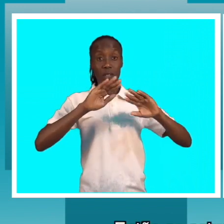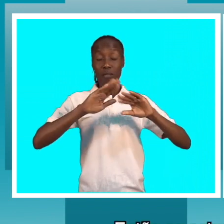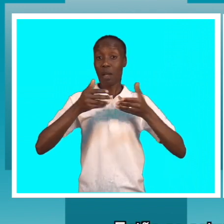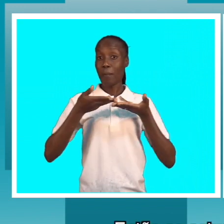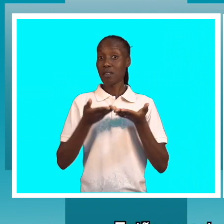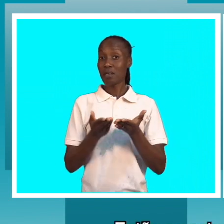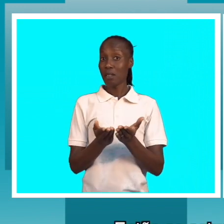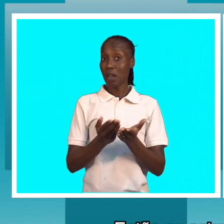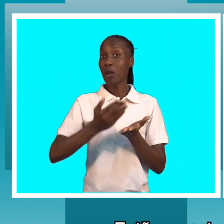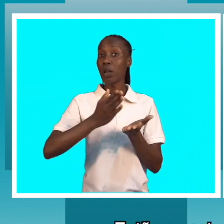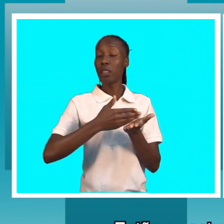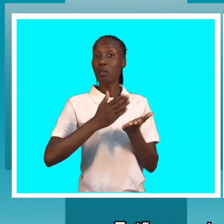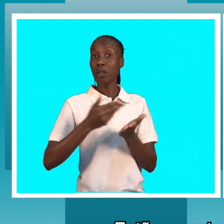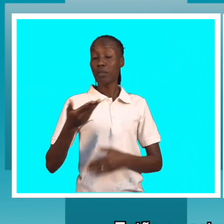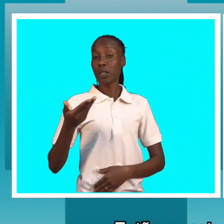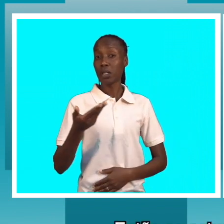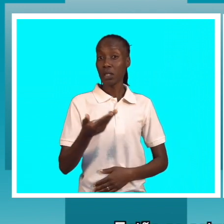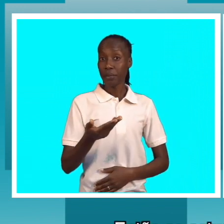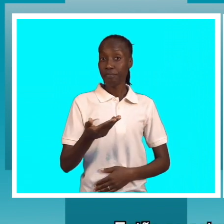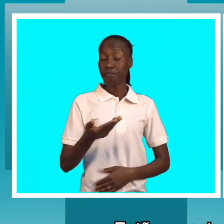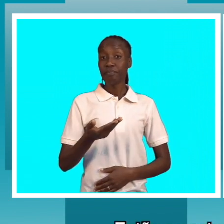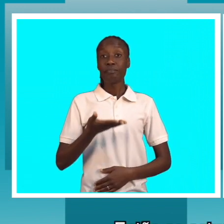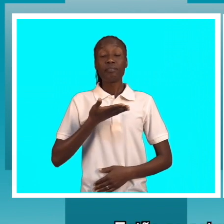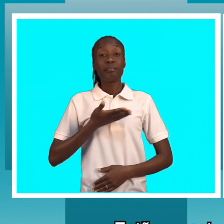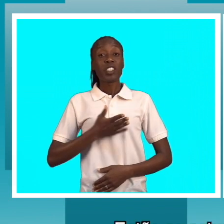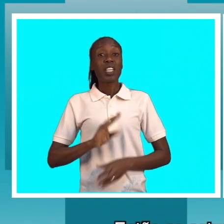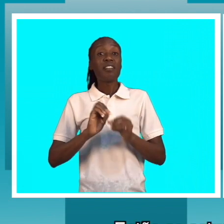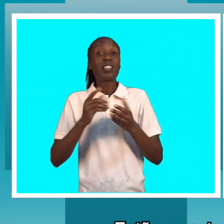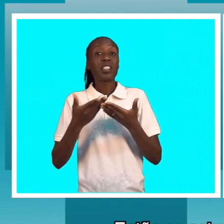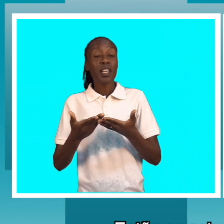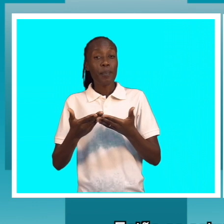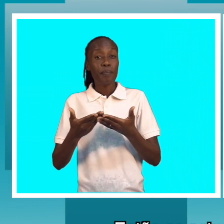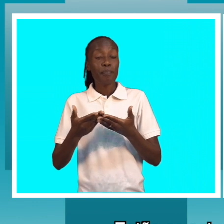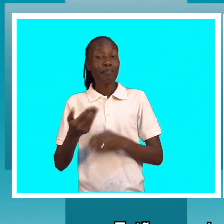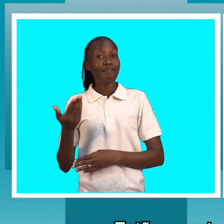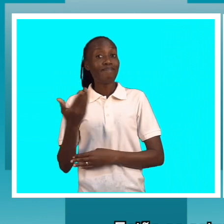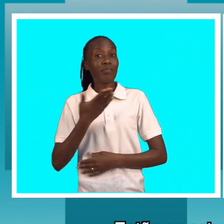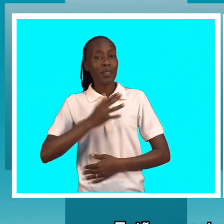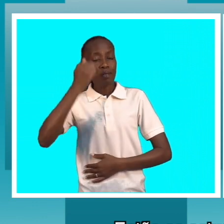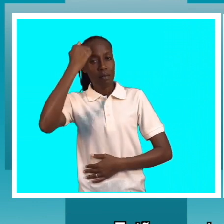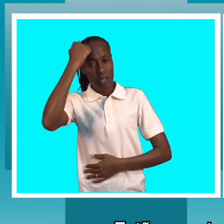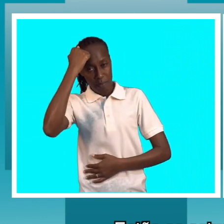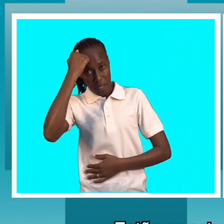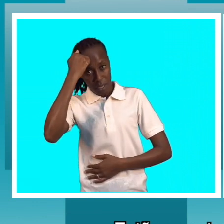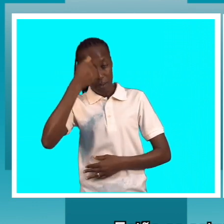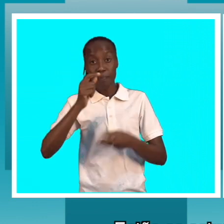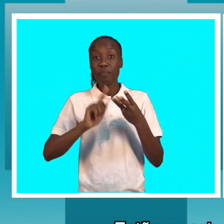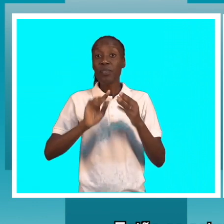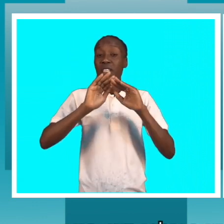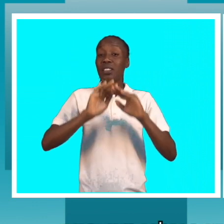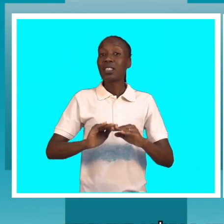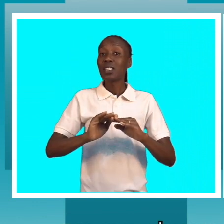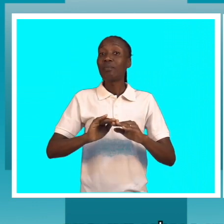Então, os estudos que estão apresentados no livro procuram ir para trás disso,